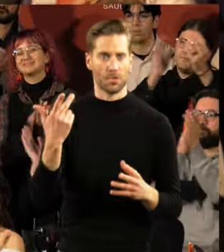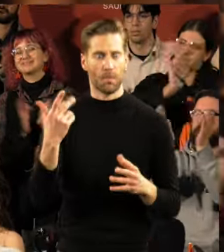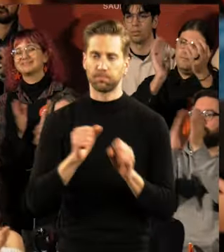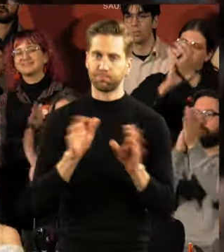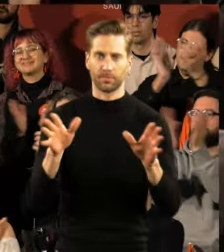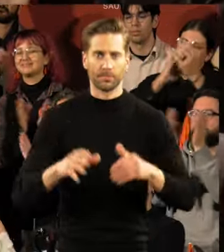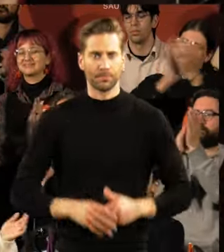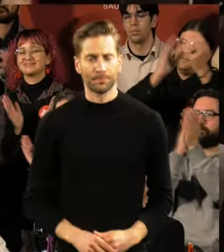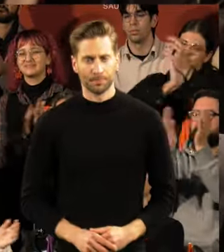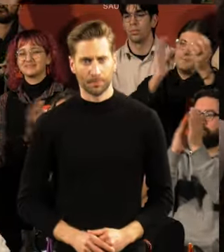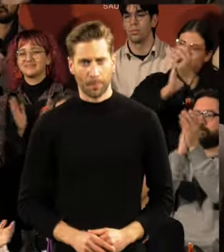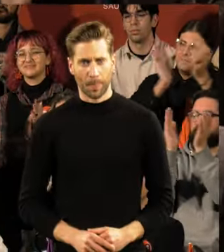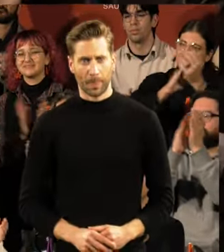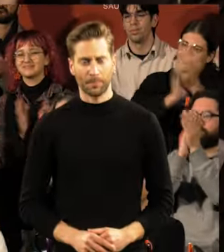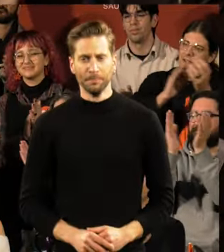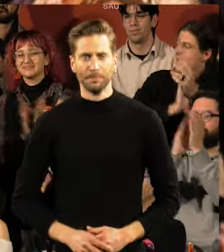adiantar...